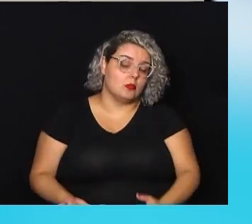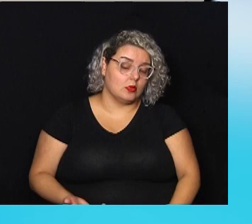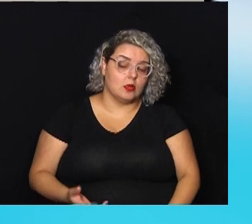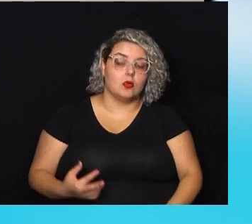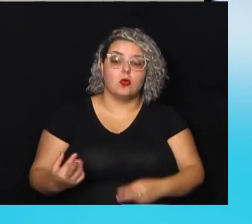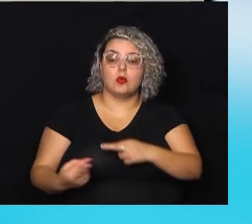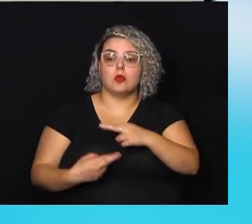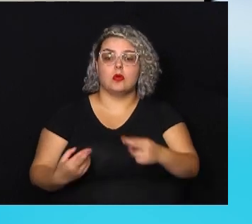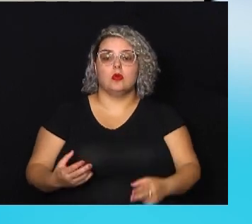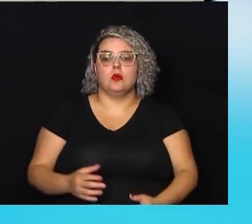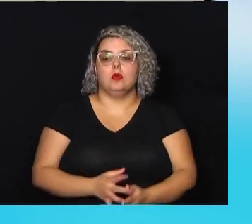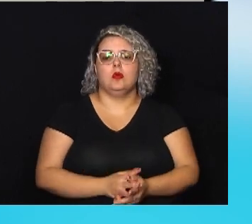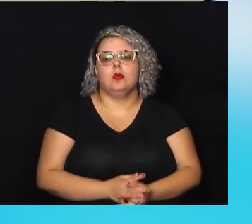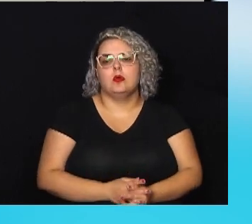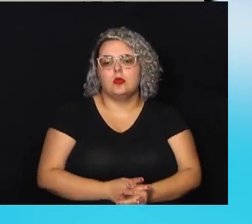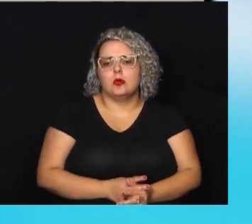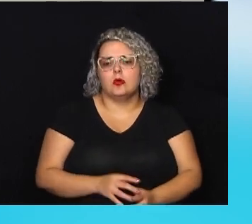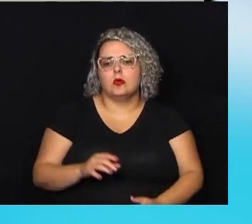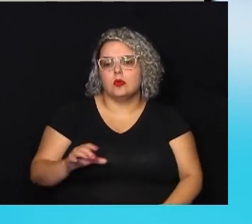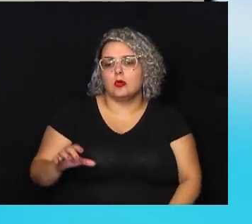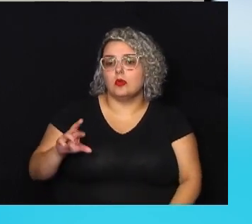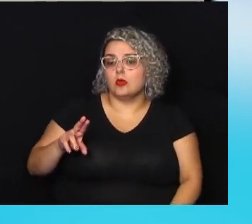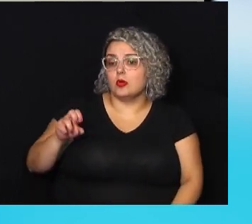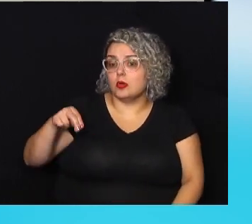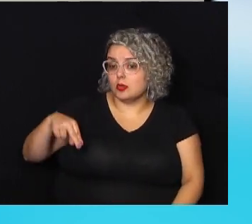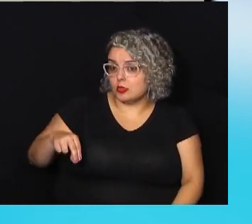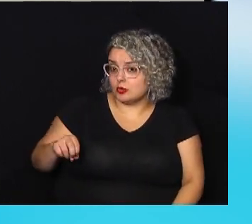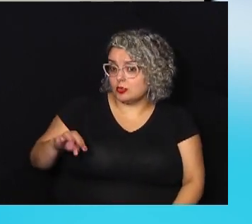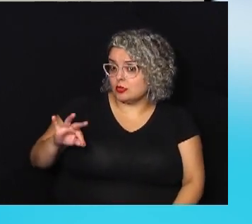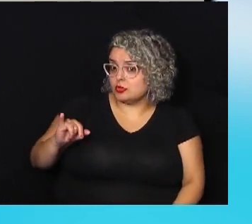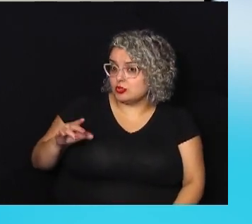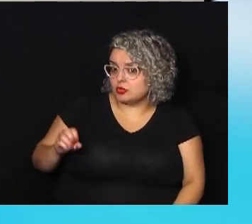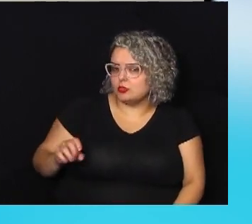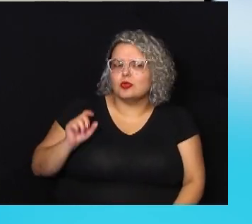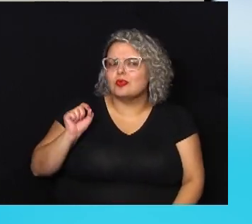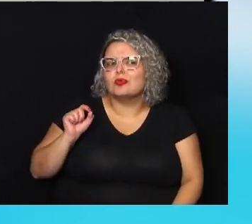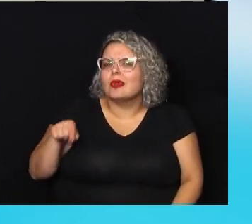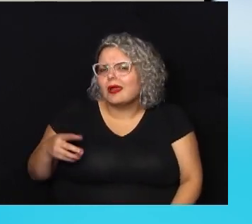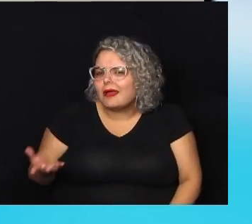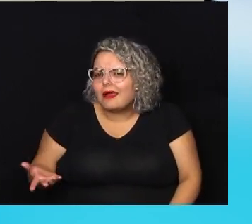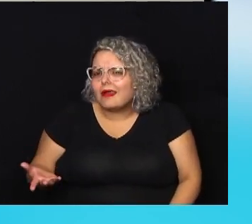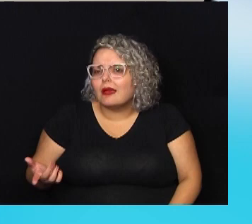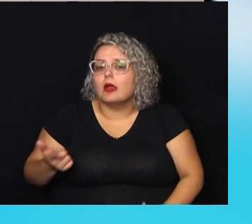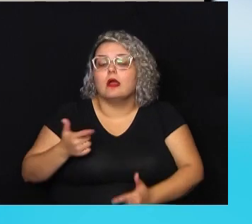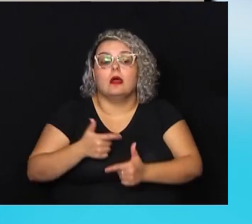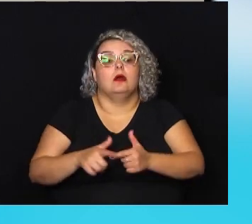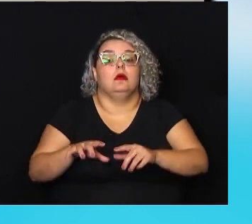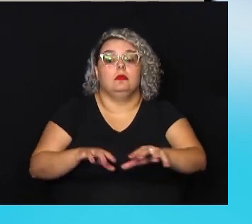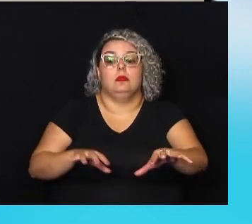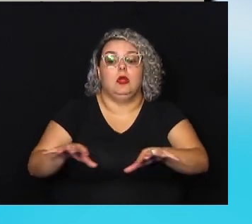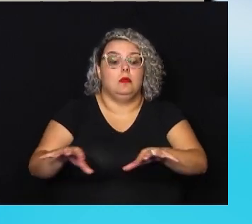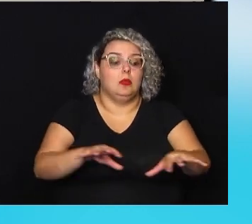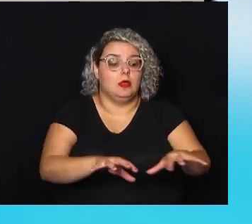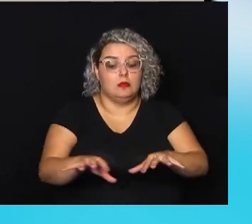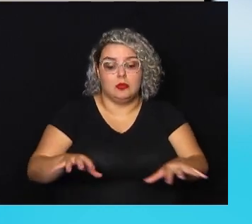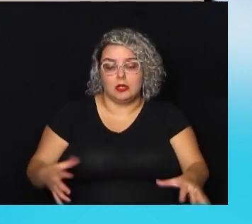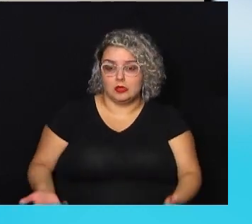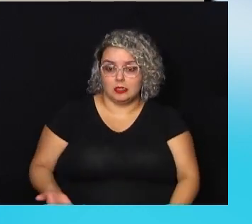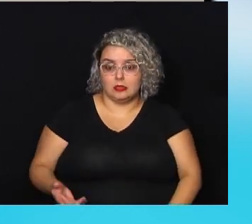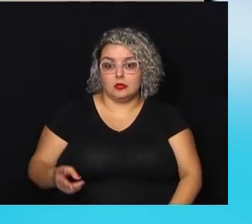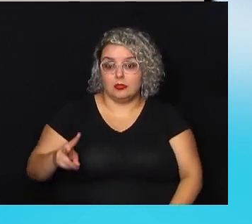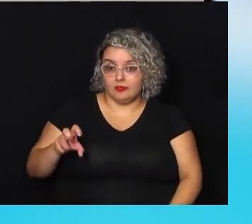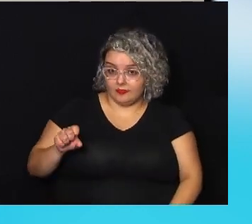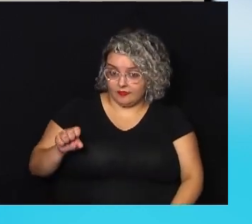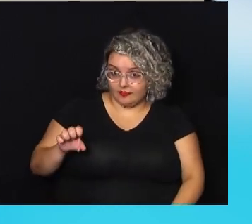bem específicas com relação, por exemplo, a cronotipo. E o que seria o cronotipo? O cronotipo, a gente consegue dividir